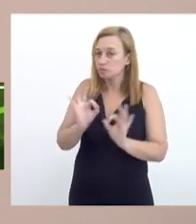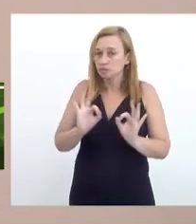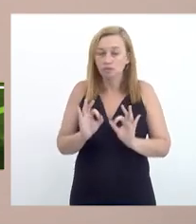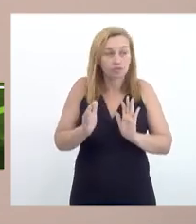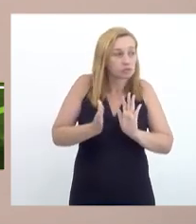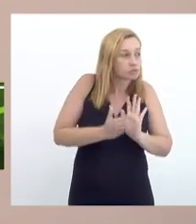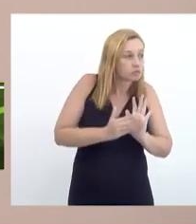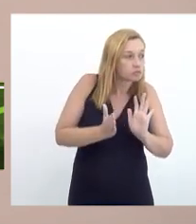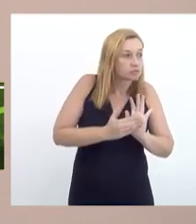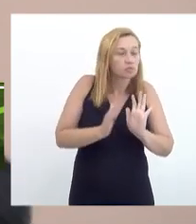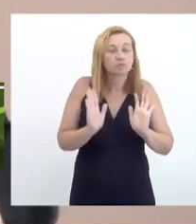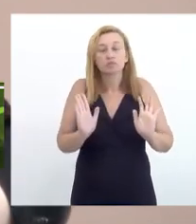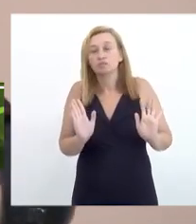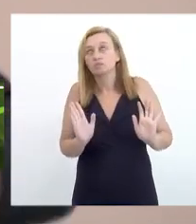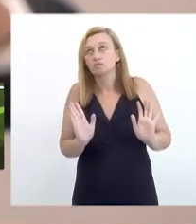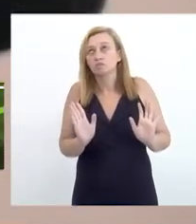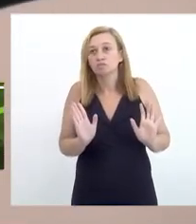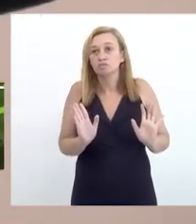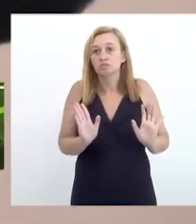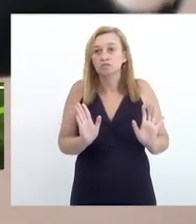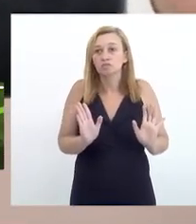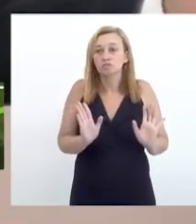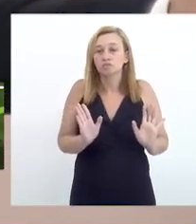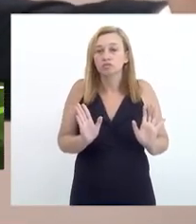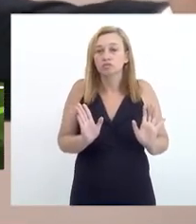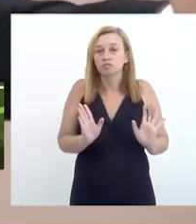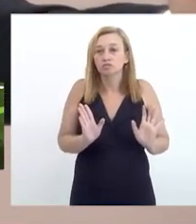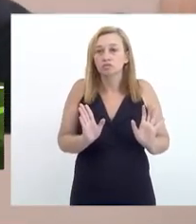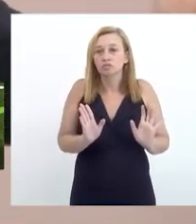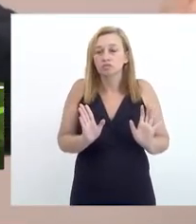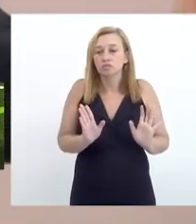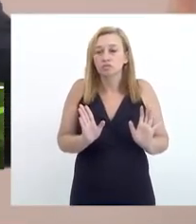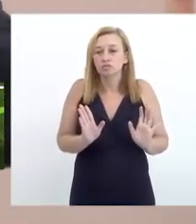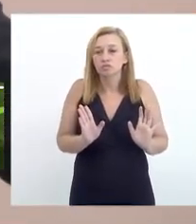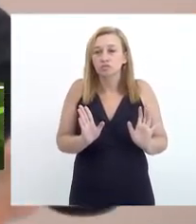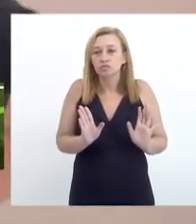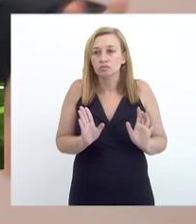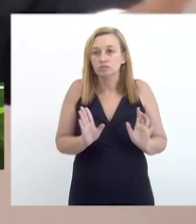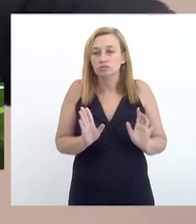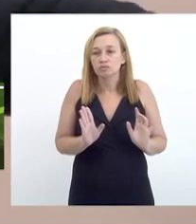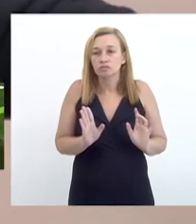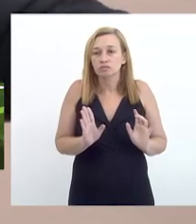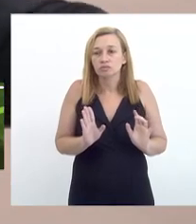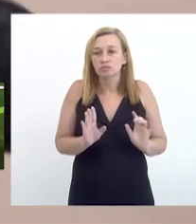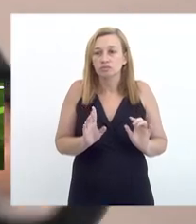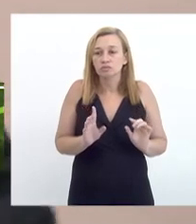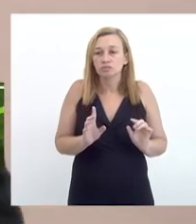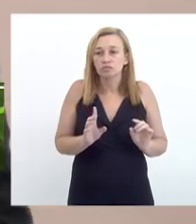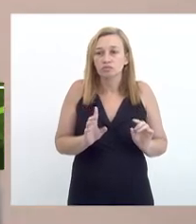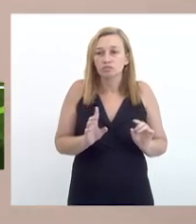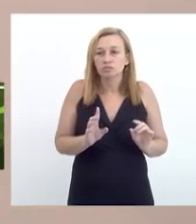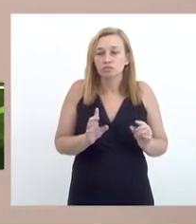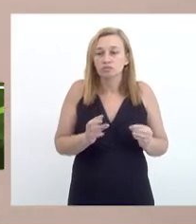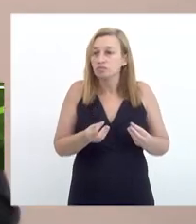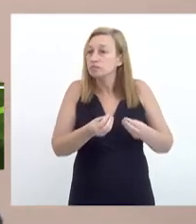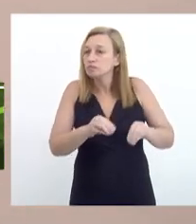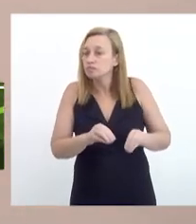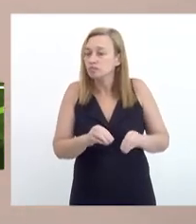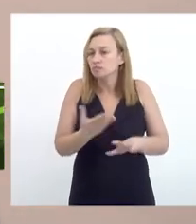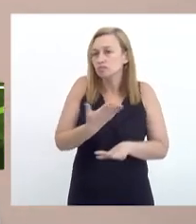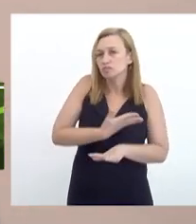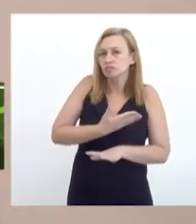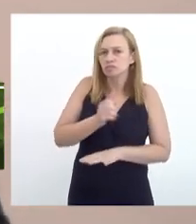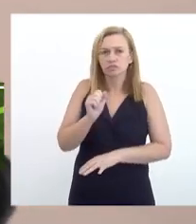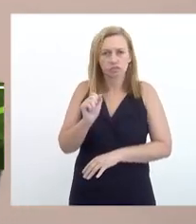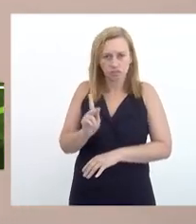proposta Que exponha De outra maneira O colega Que se oponha É isso Então